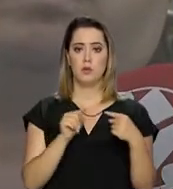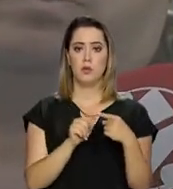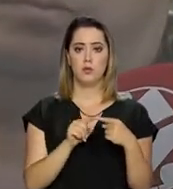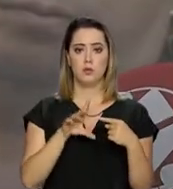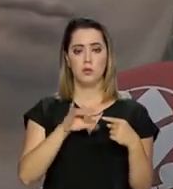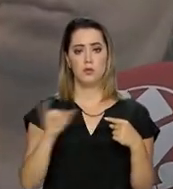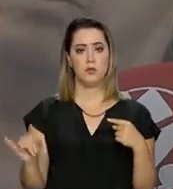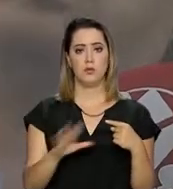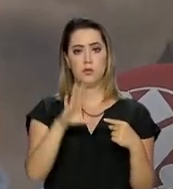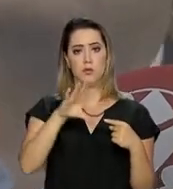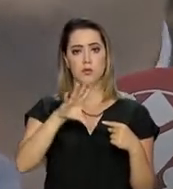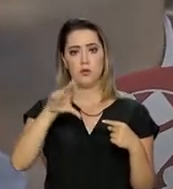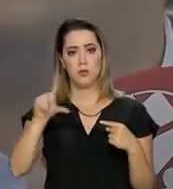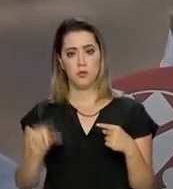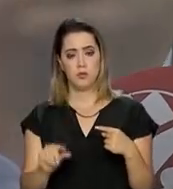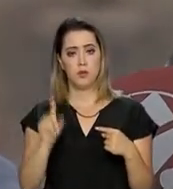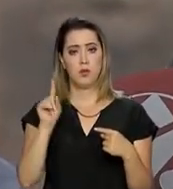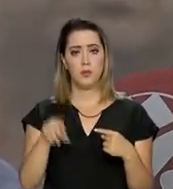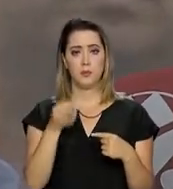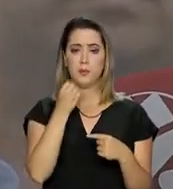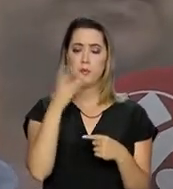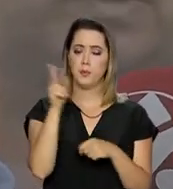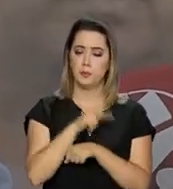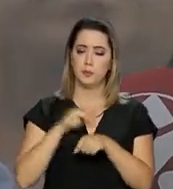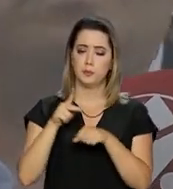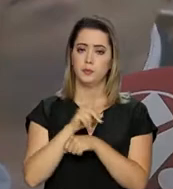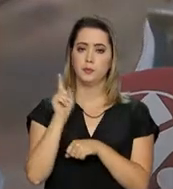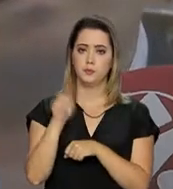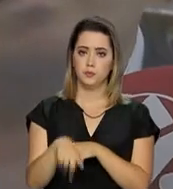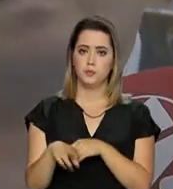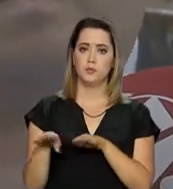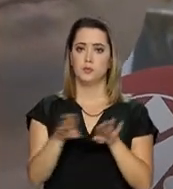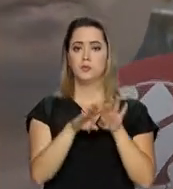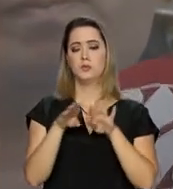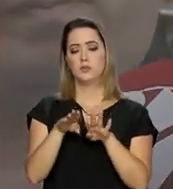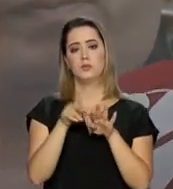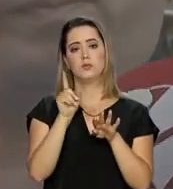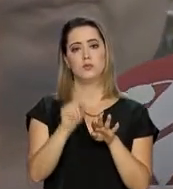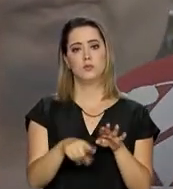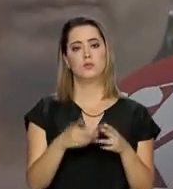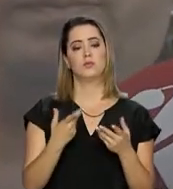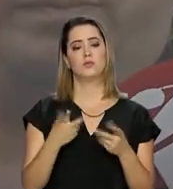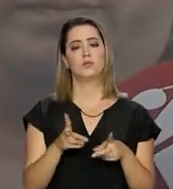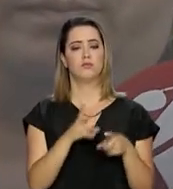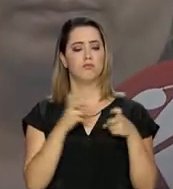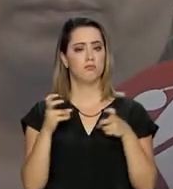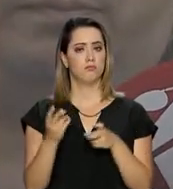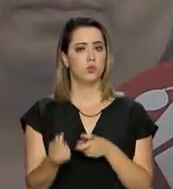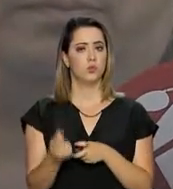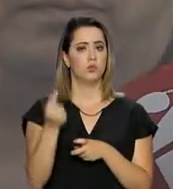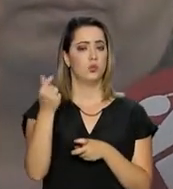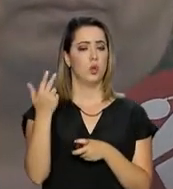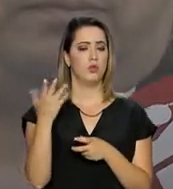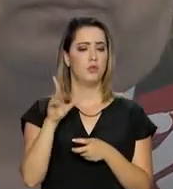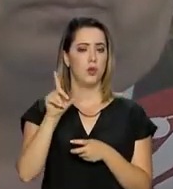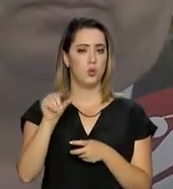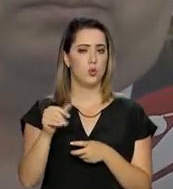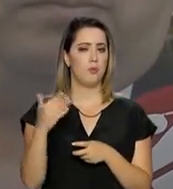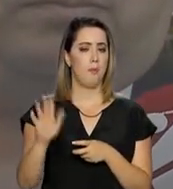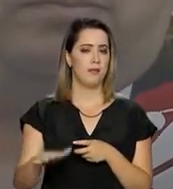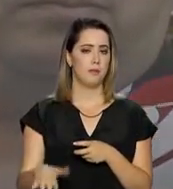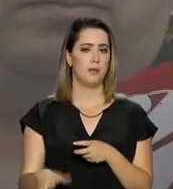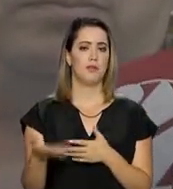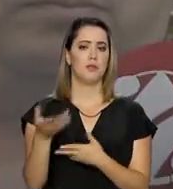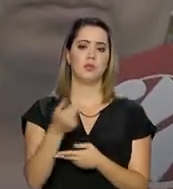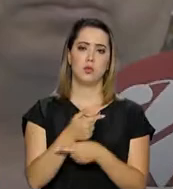abaixo da meta do país é porque ajuda a estabilizar e expectativa de preços diminui meta